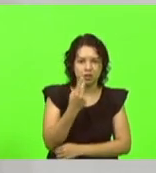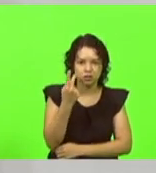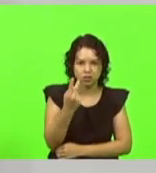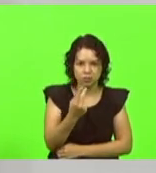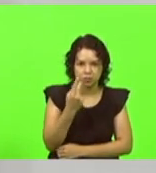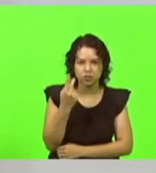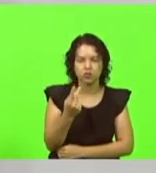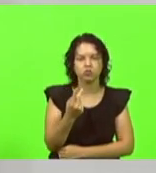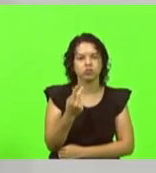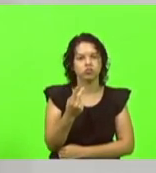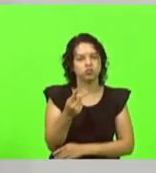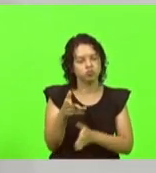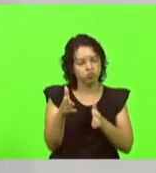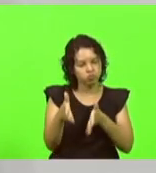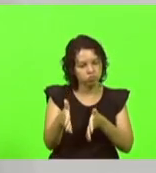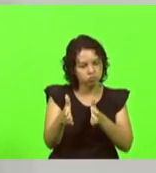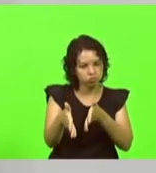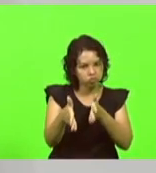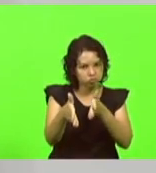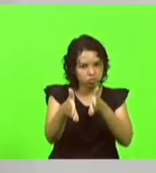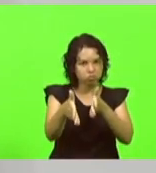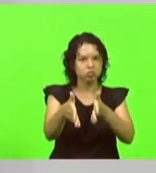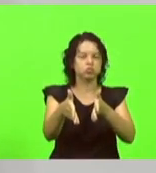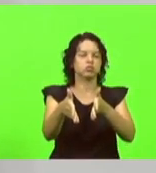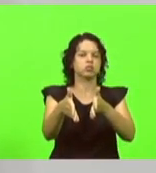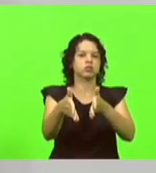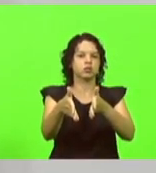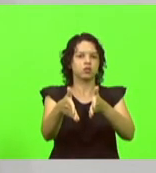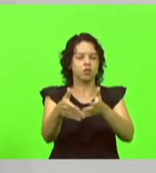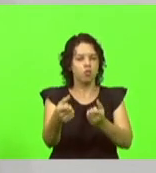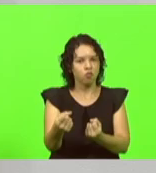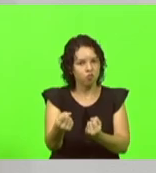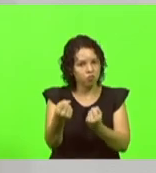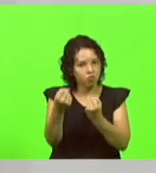siga atuante, forte,